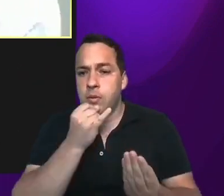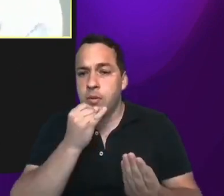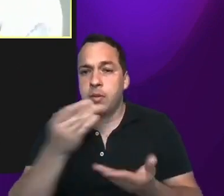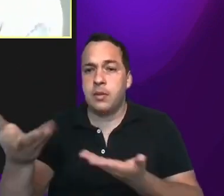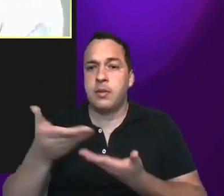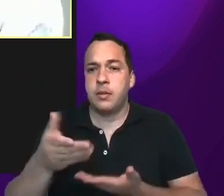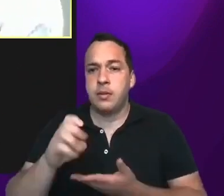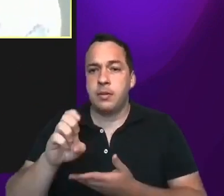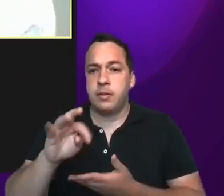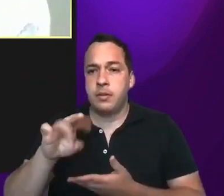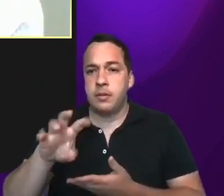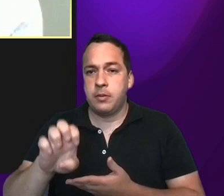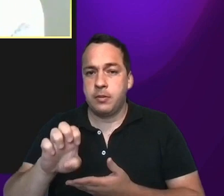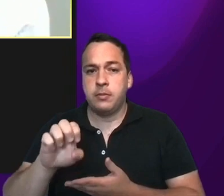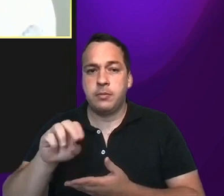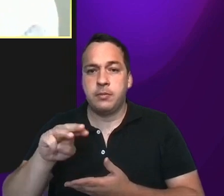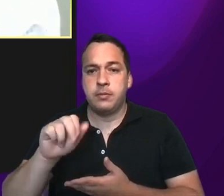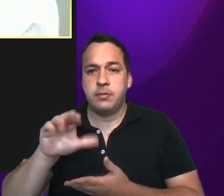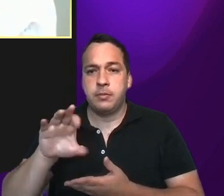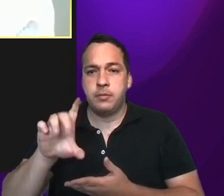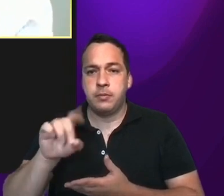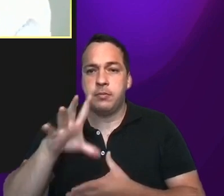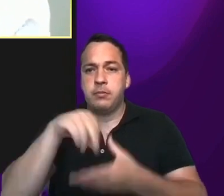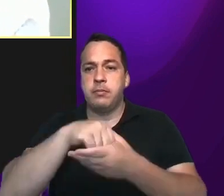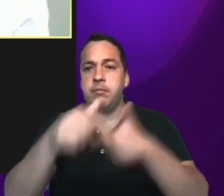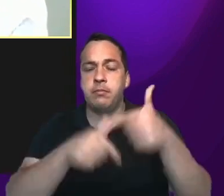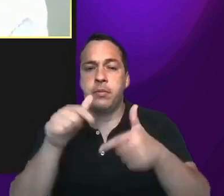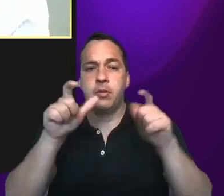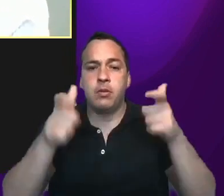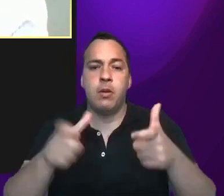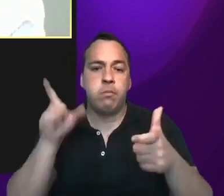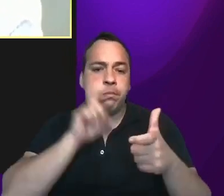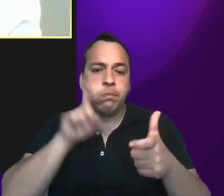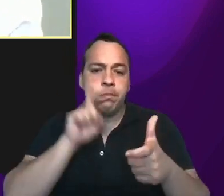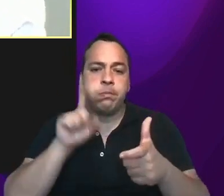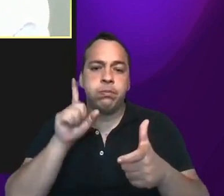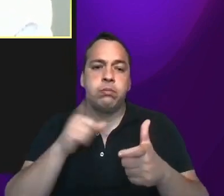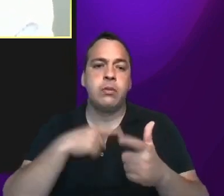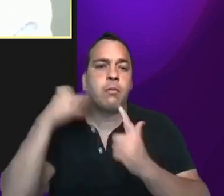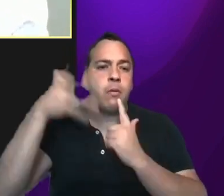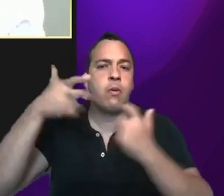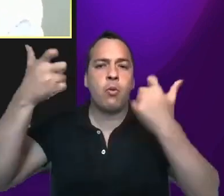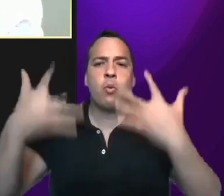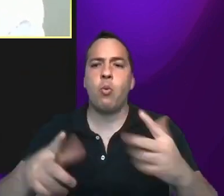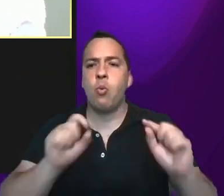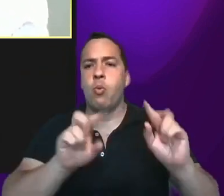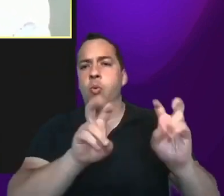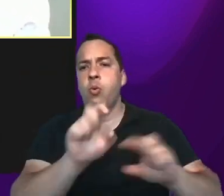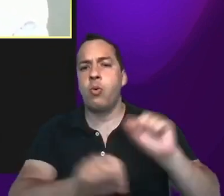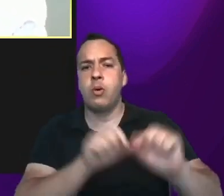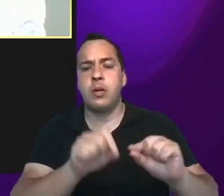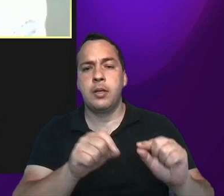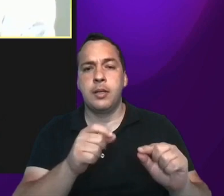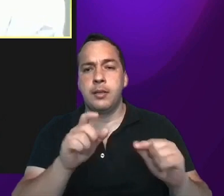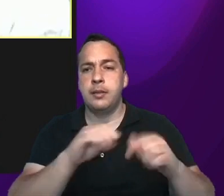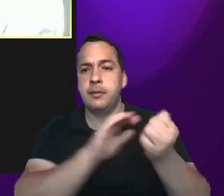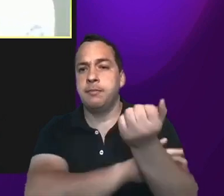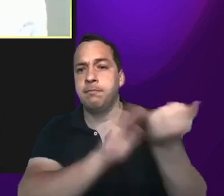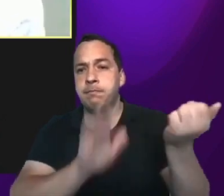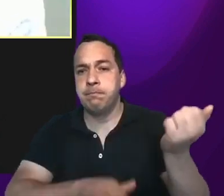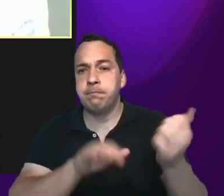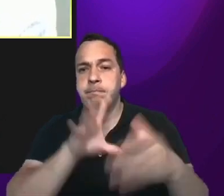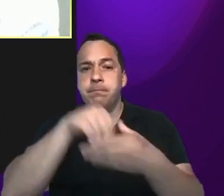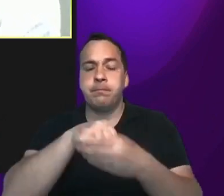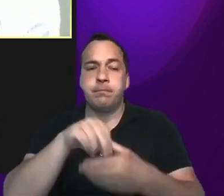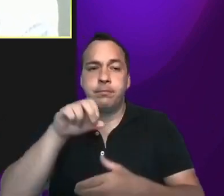Etienne Macedo, que é professora da Universidade da Califórnia em San Diego, para falar sobre o tema hipotensão intradialítica